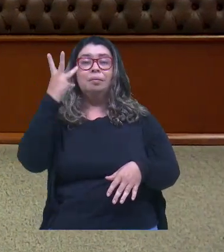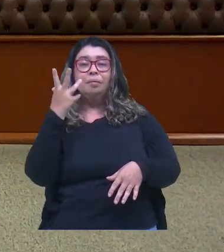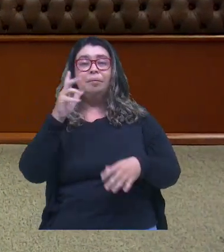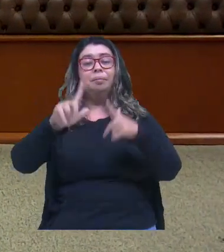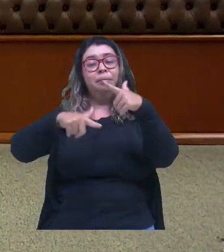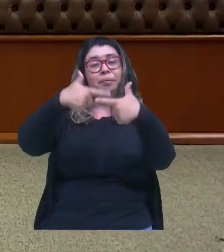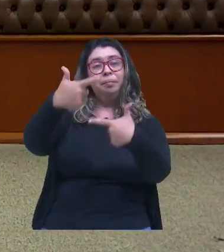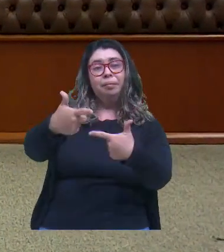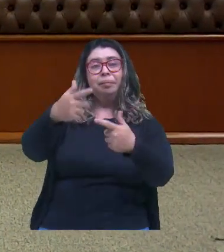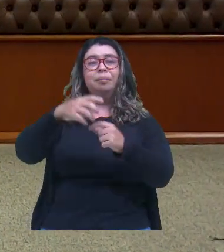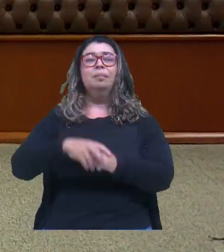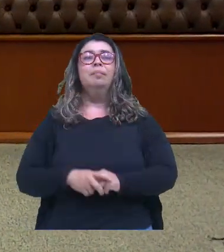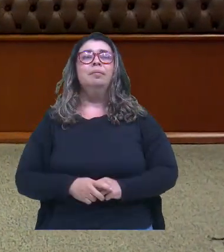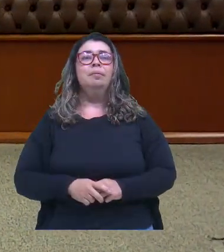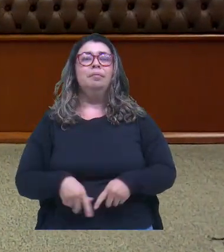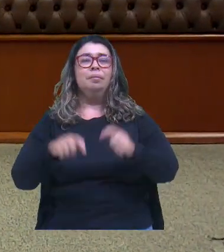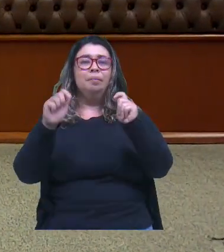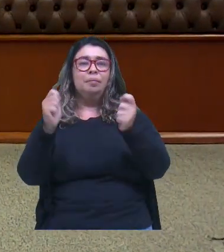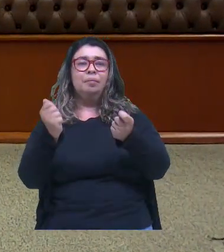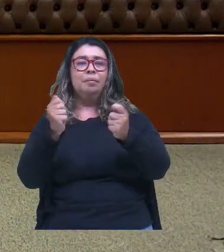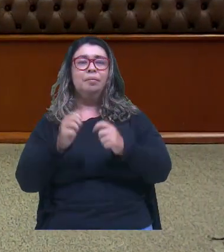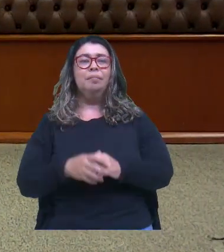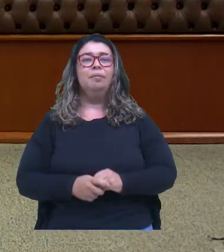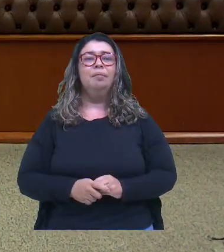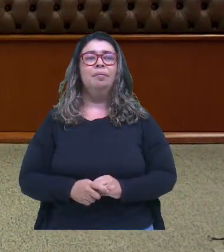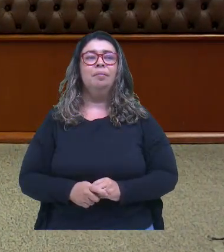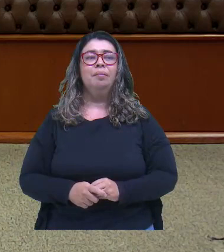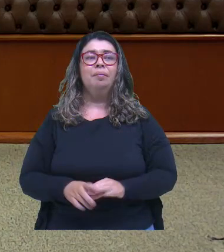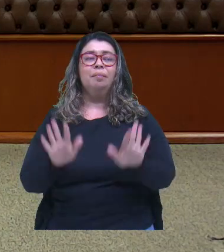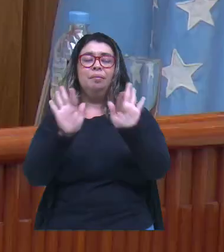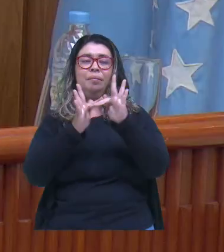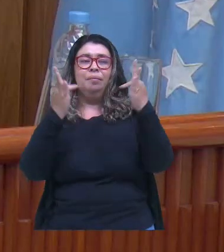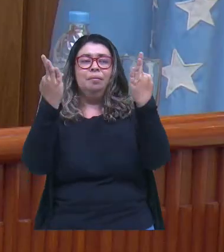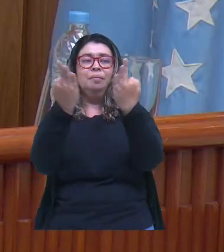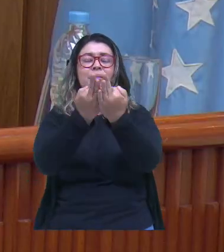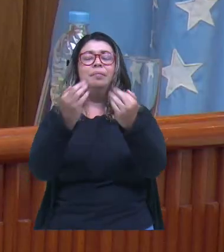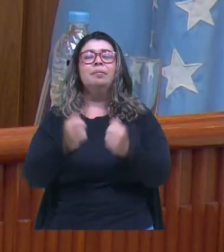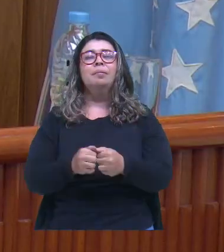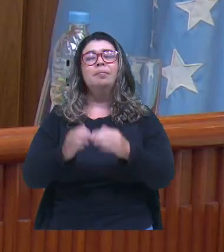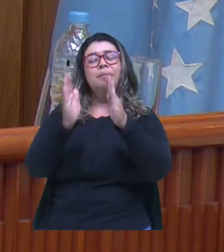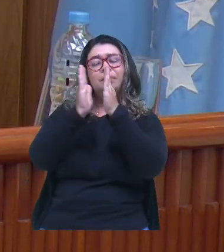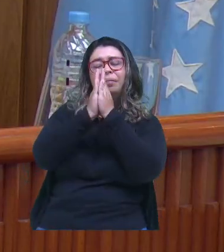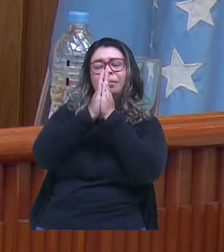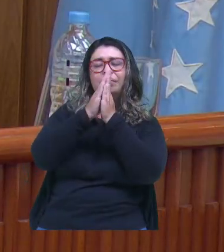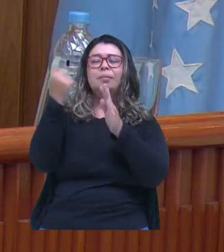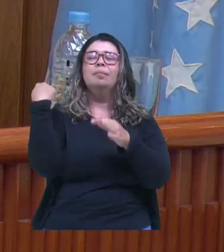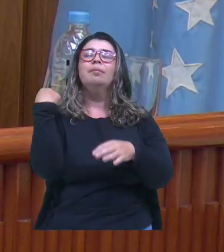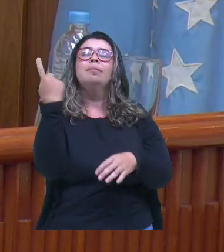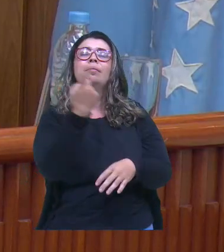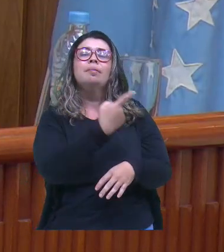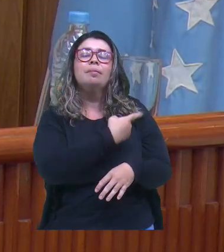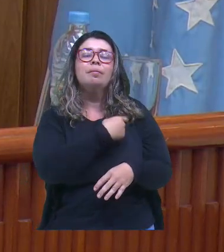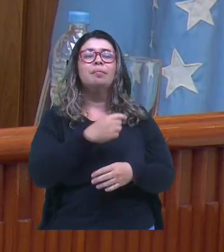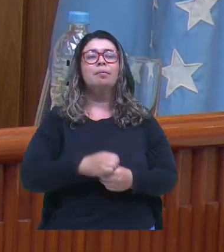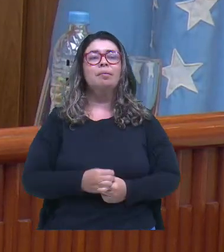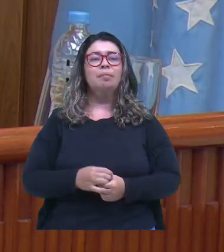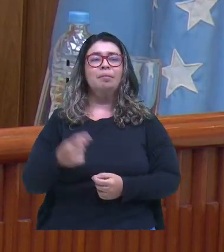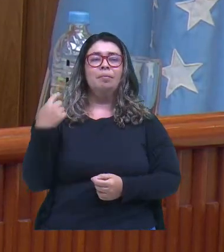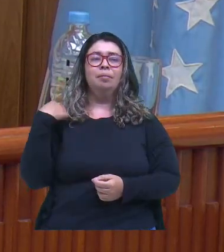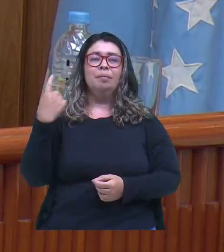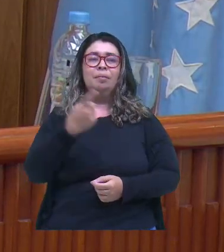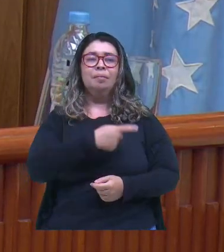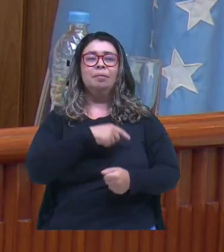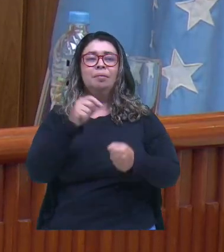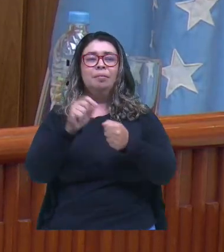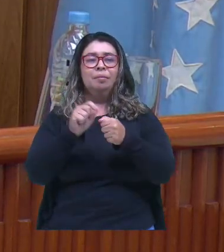Depois, dependemos de famílias que oram por nós. Nós estamos exercendo